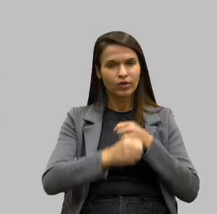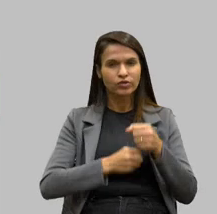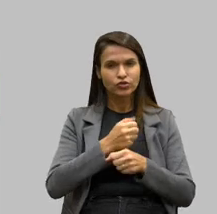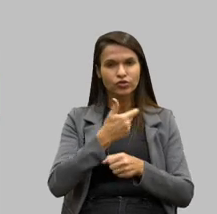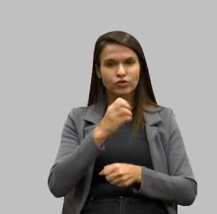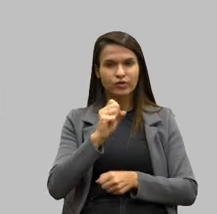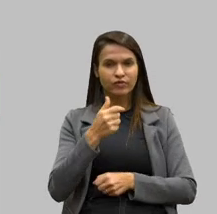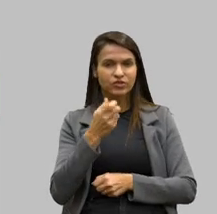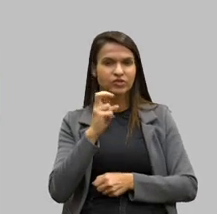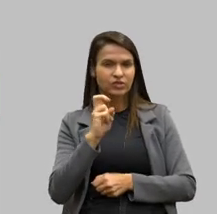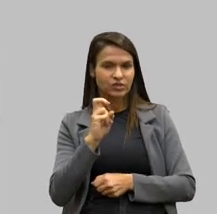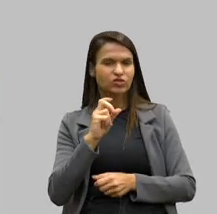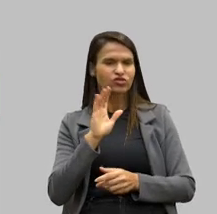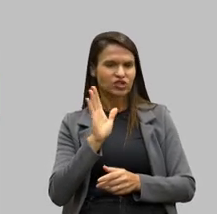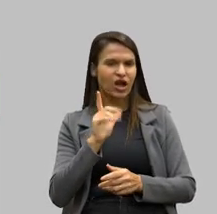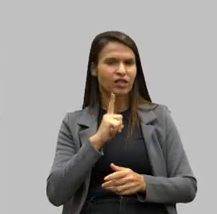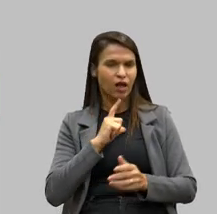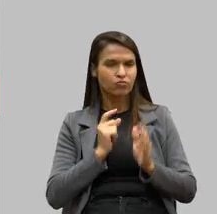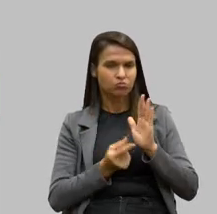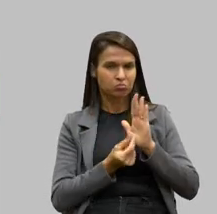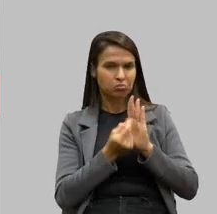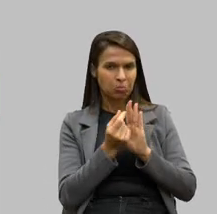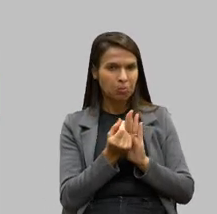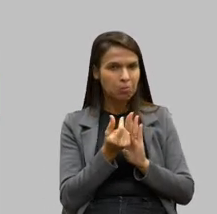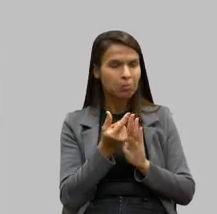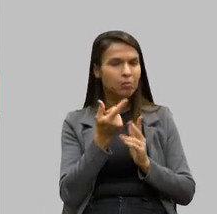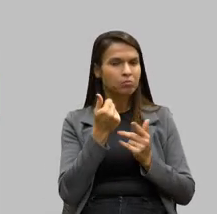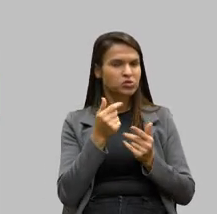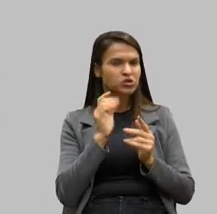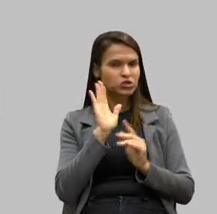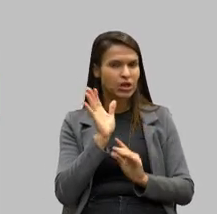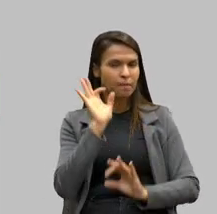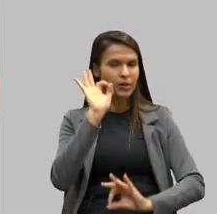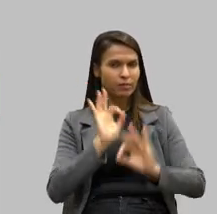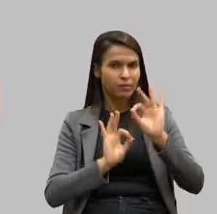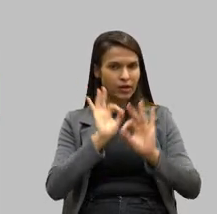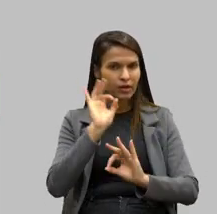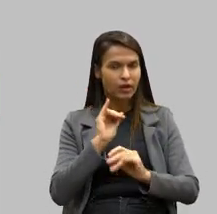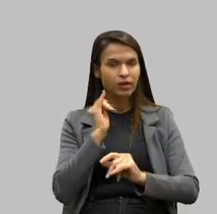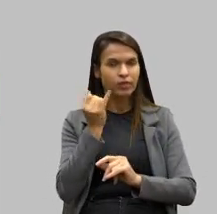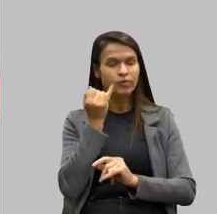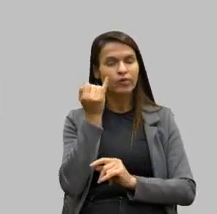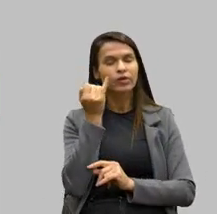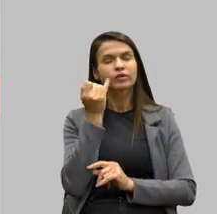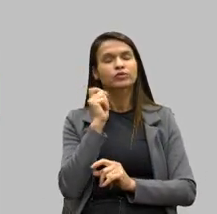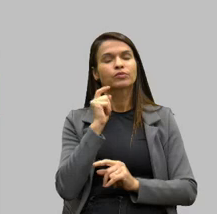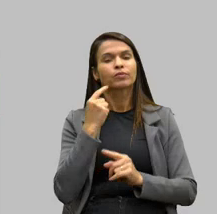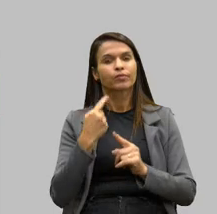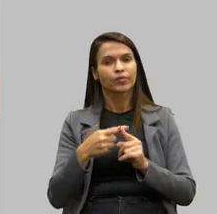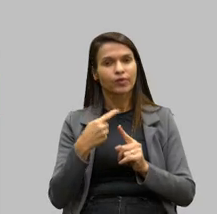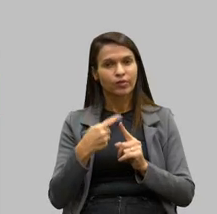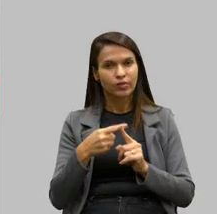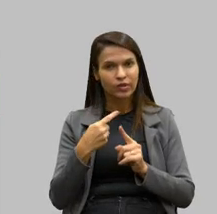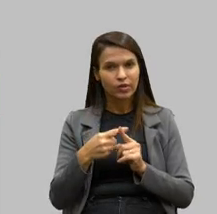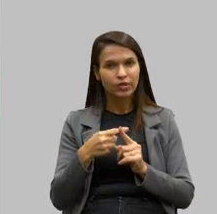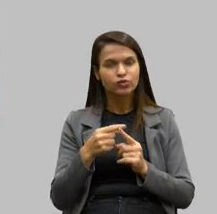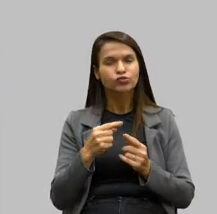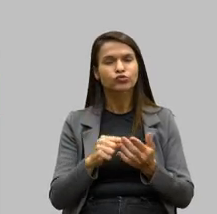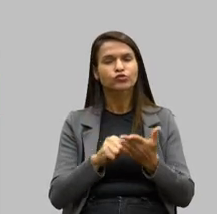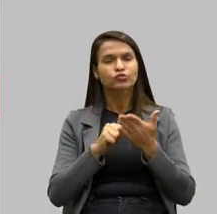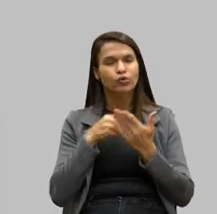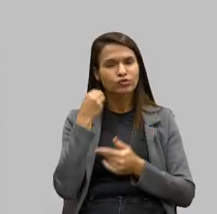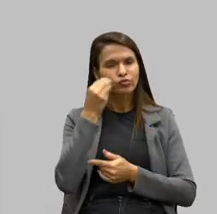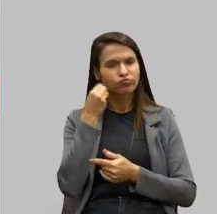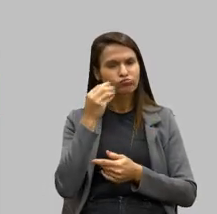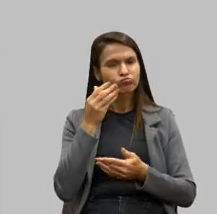Se já tem algo previsto? É importante, porque, quando as coisas nos trazem uma experiência exitosa,